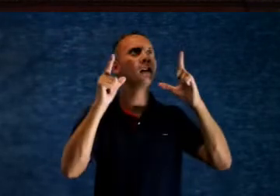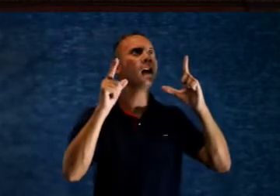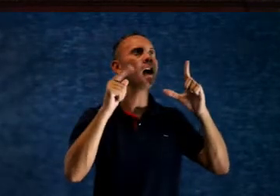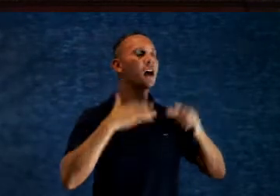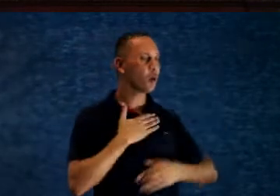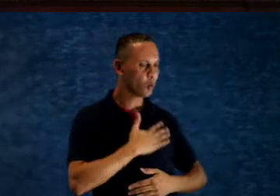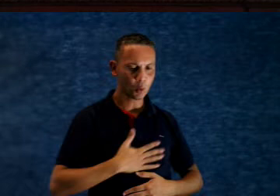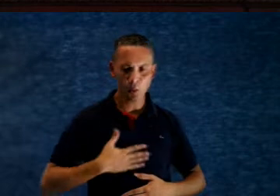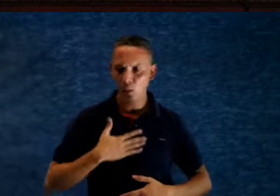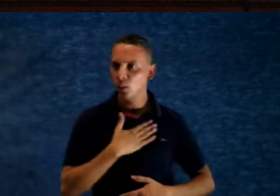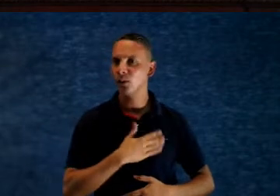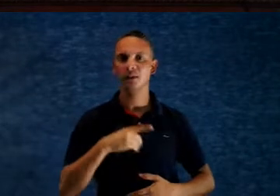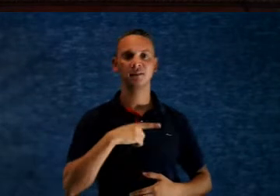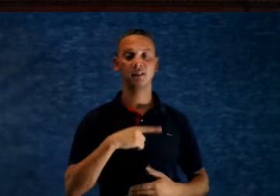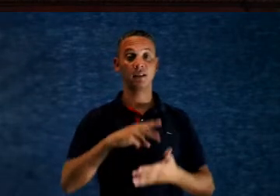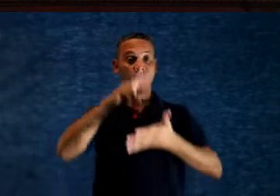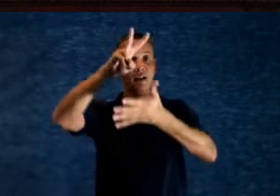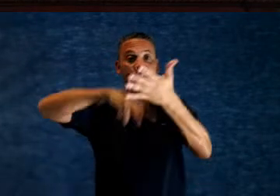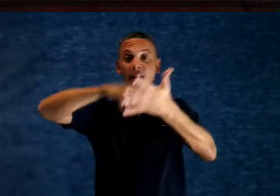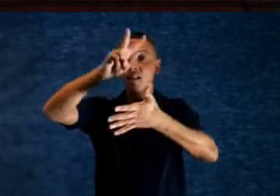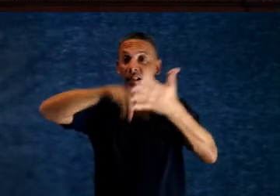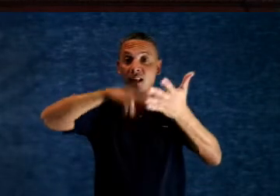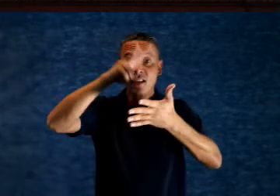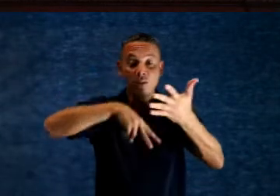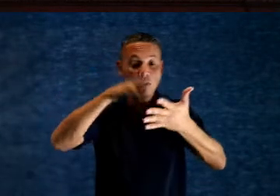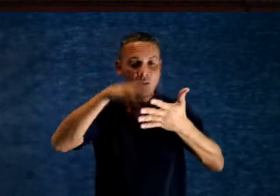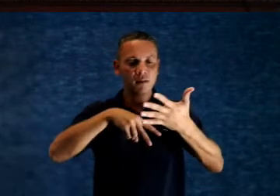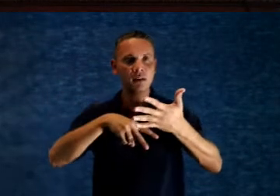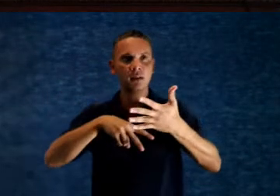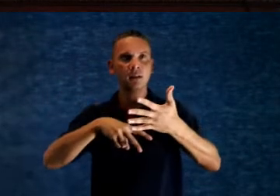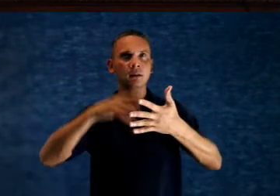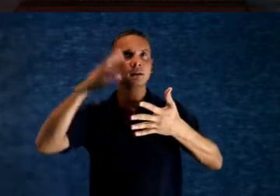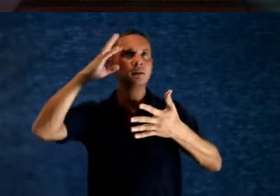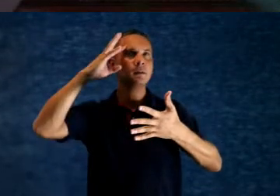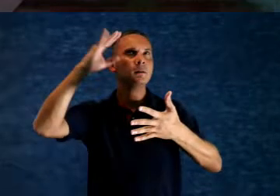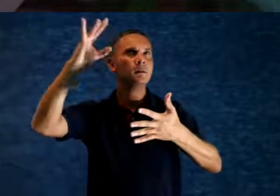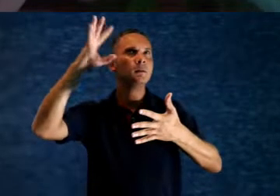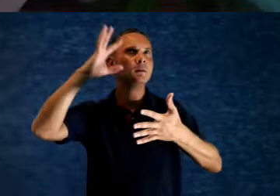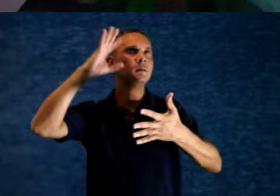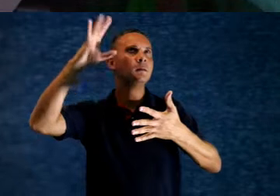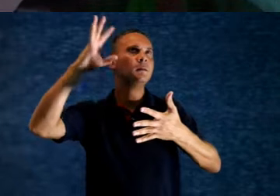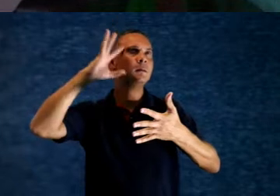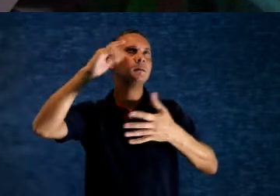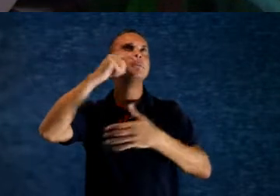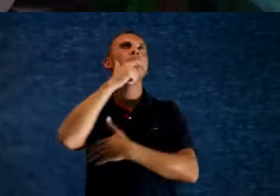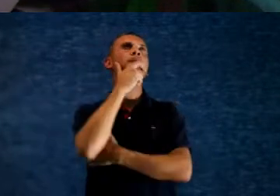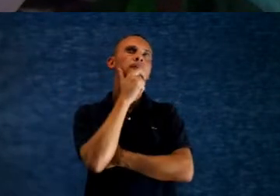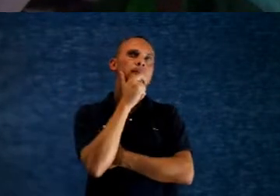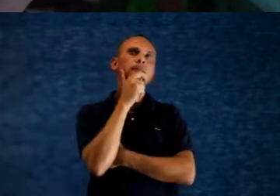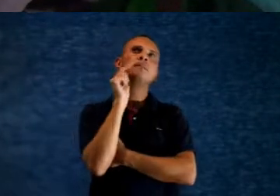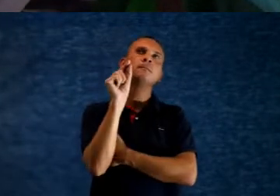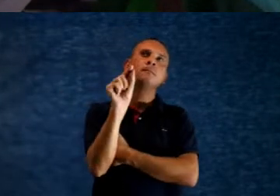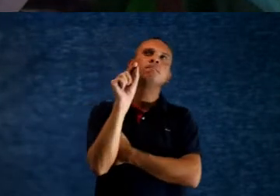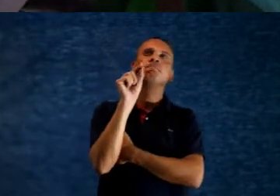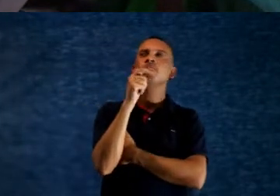estético. Uma leitura e, por conseguinte, uma análise crítica prende-se a postulados ligados